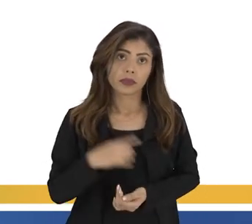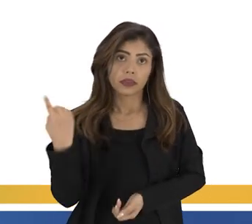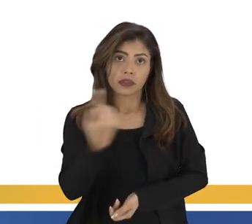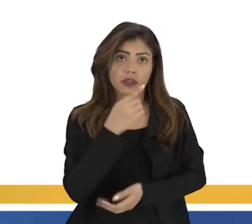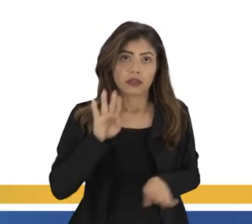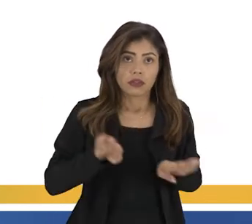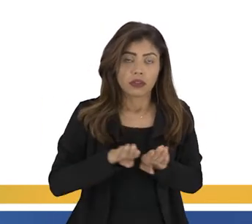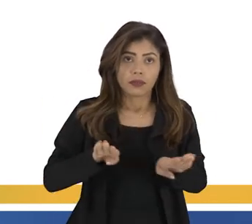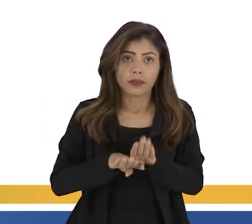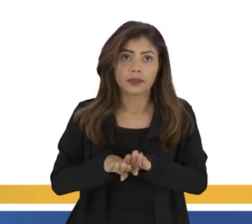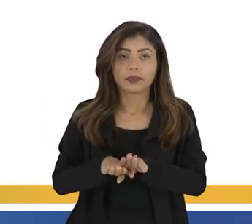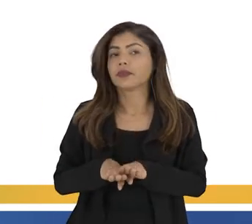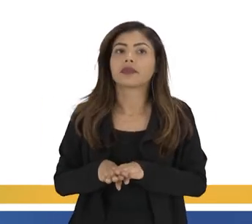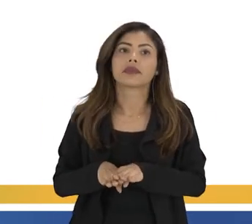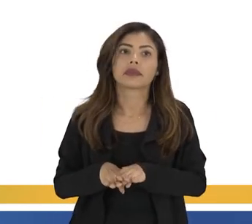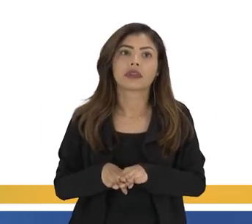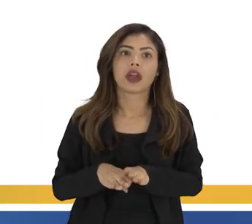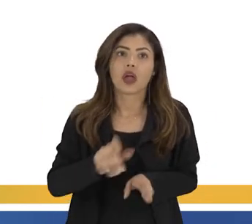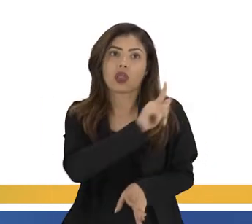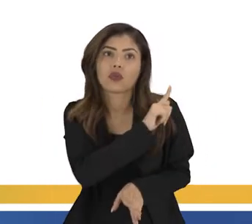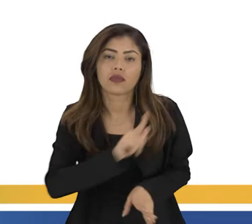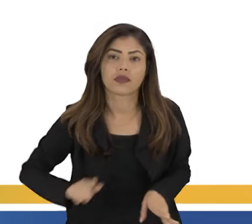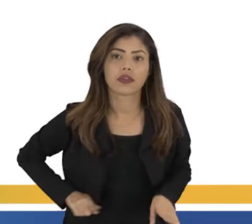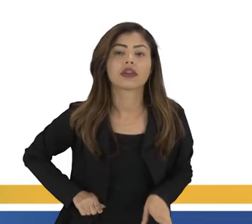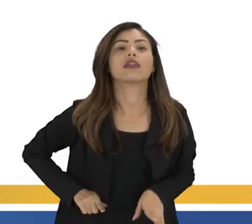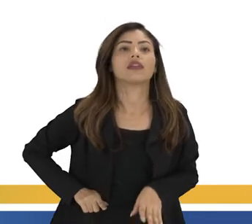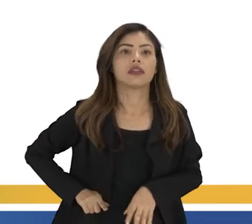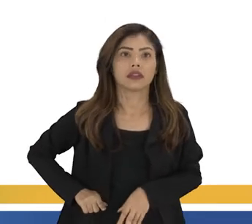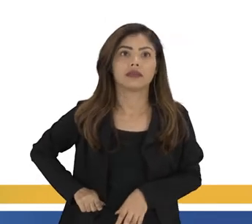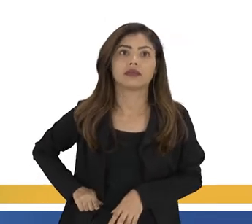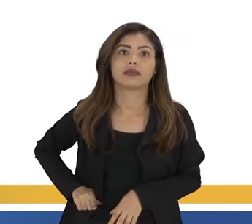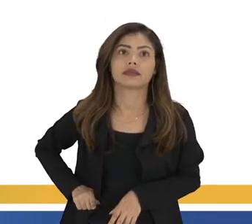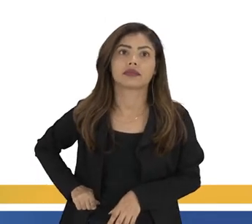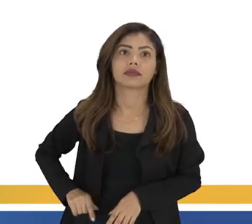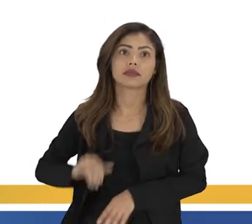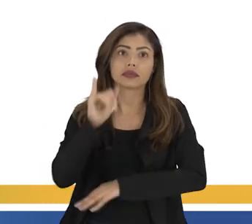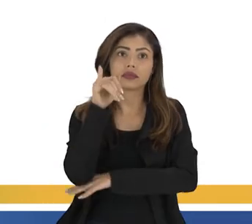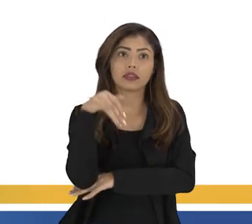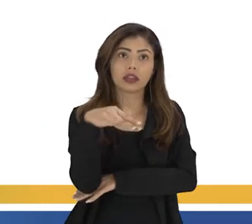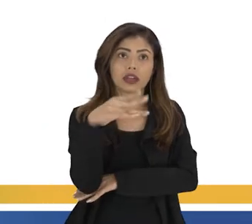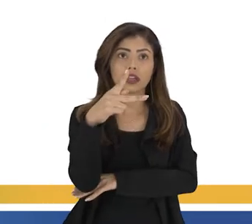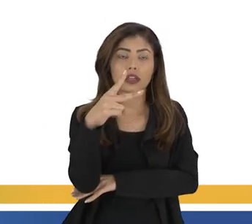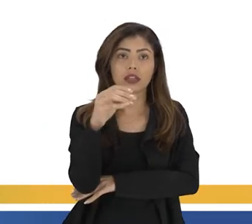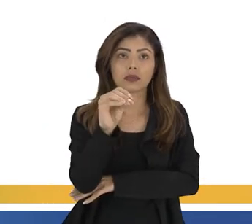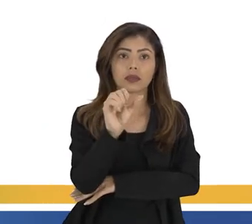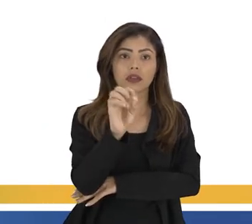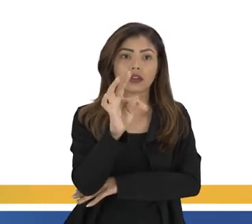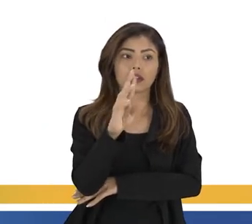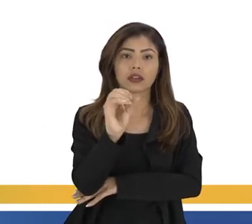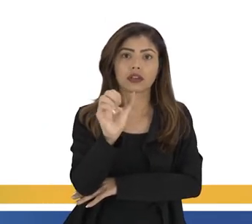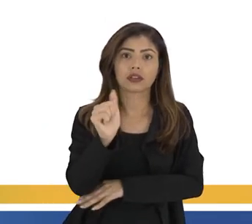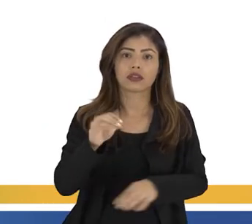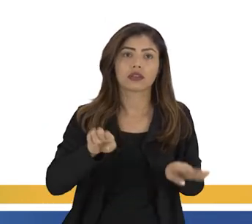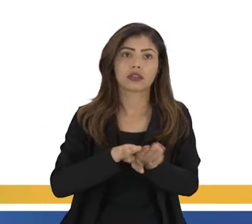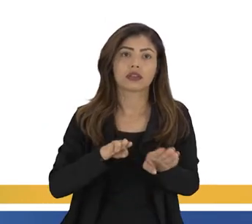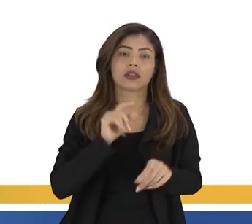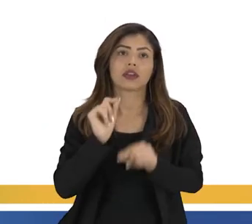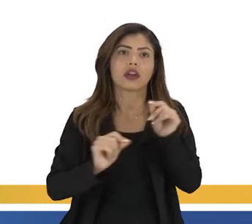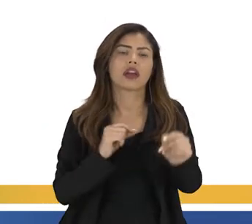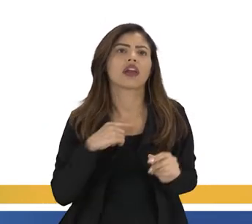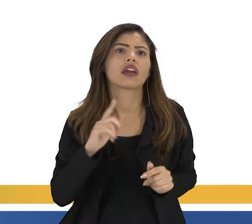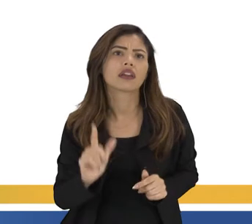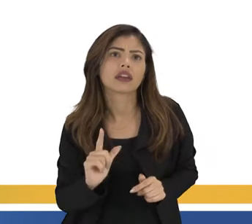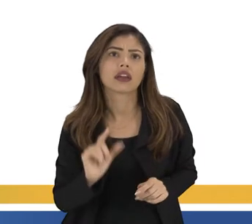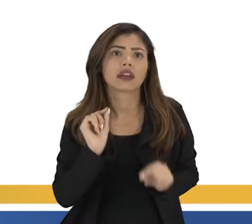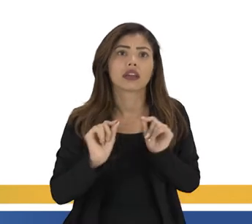nós temos também aí um ponto no governo específico de justiniano a questão dos impostos né justiniano ele investiu na